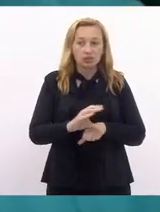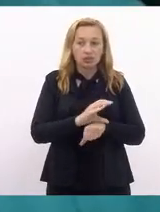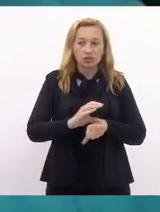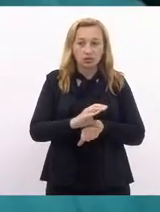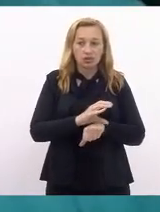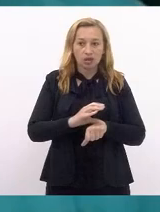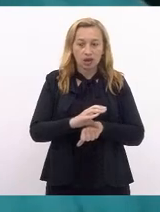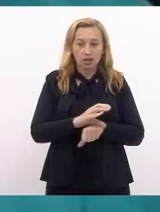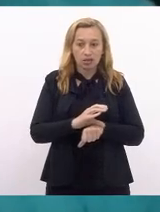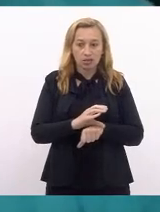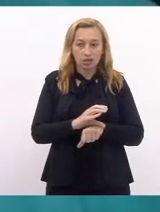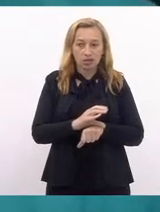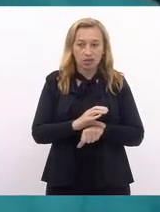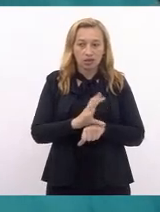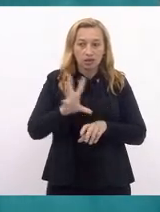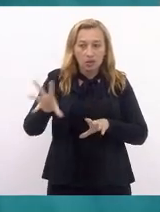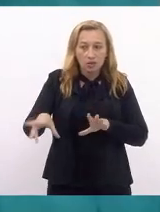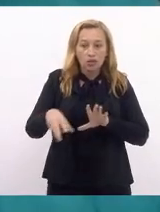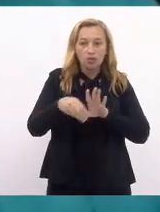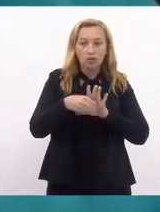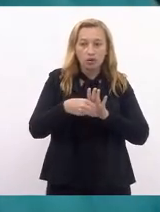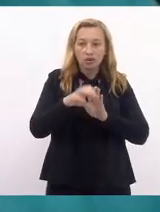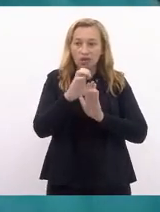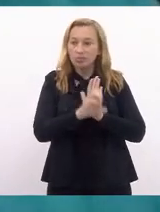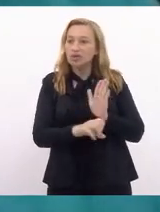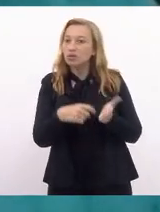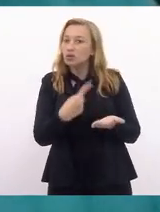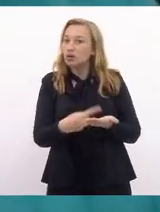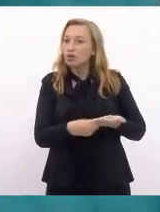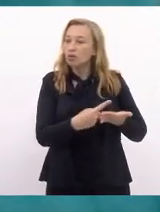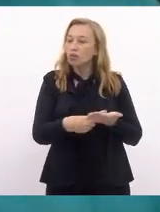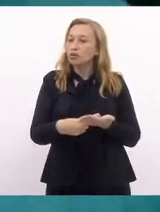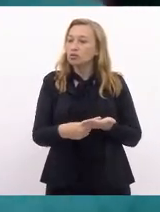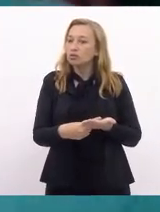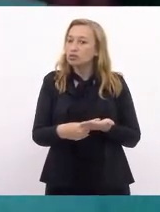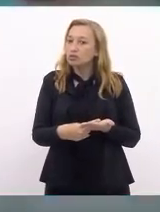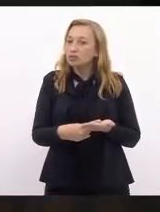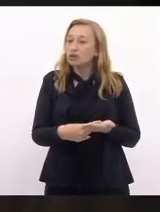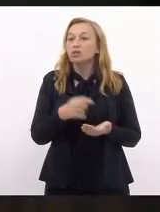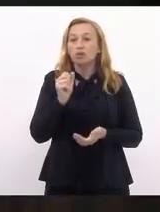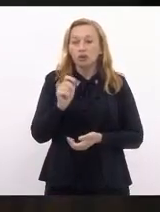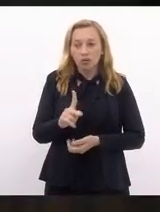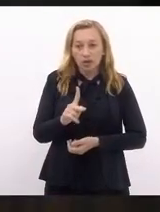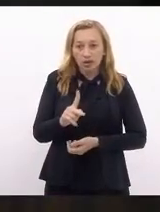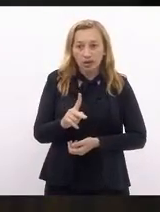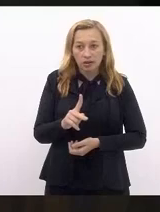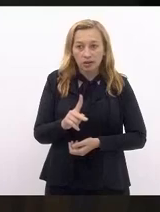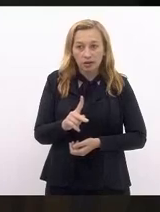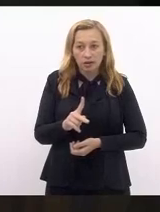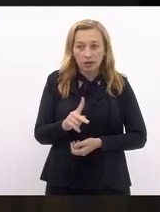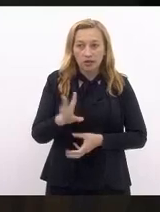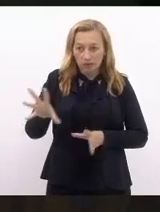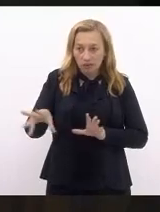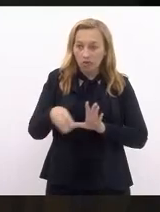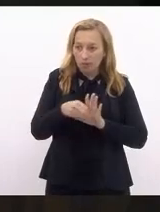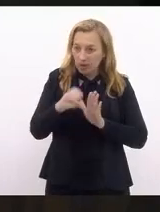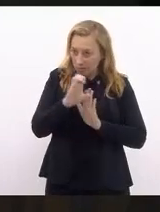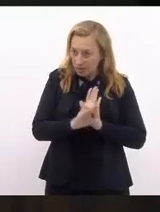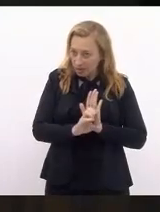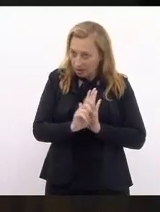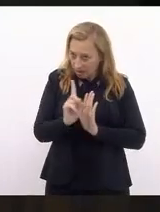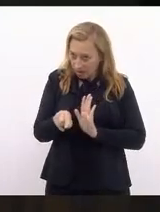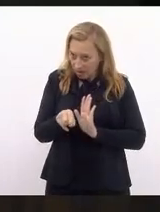constitucionalidade incorporando a emenda do acordo aguardando a emenda Ok vai com a parar é